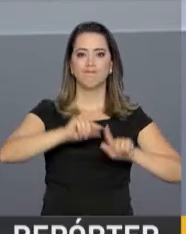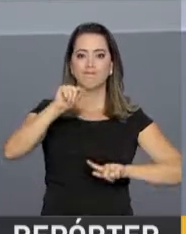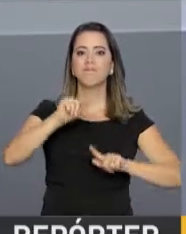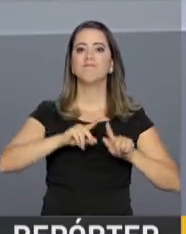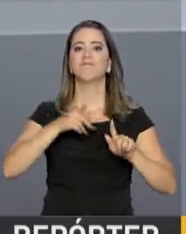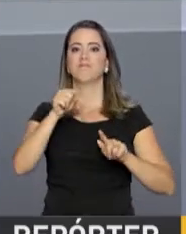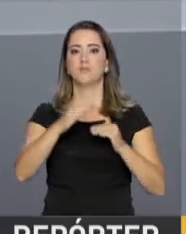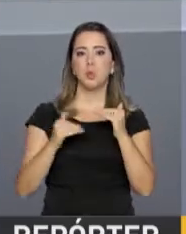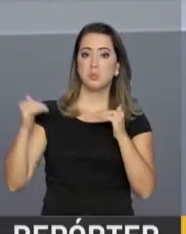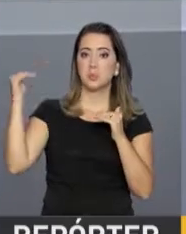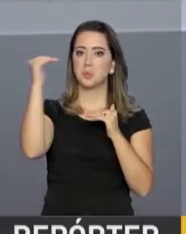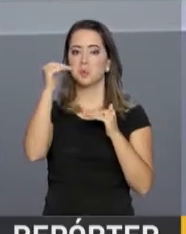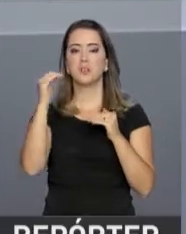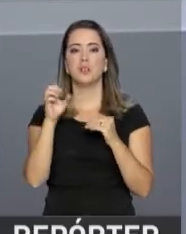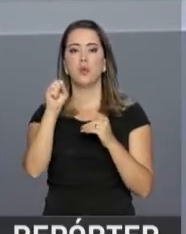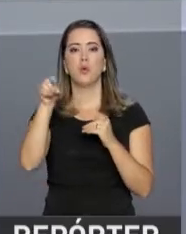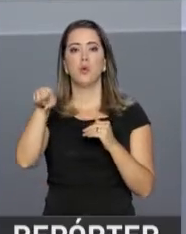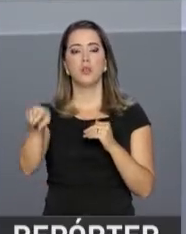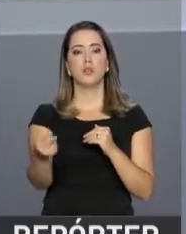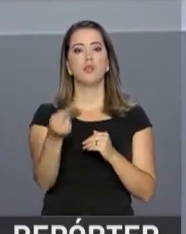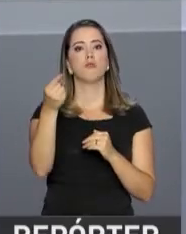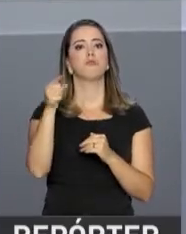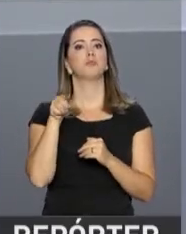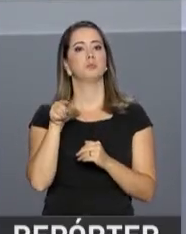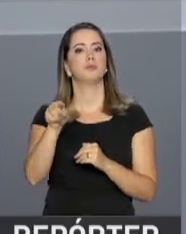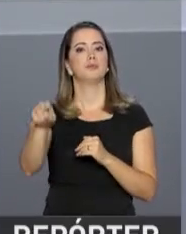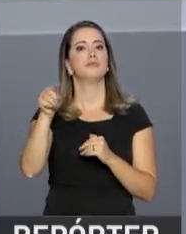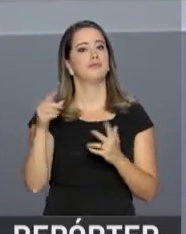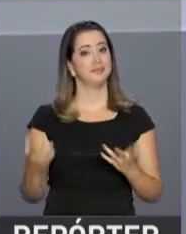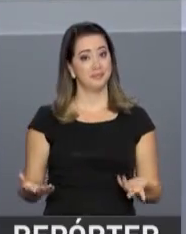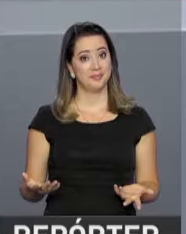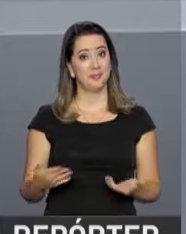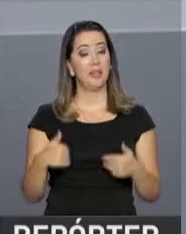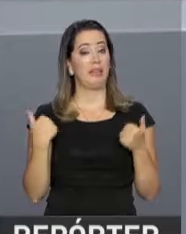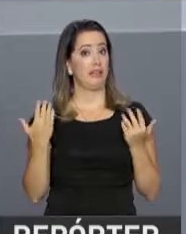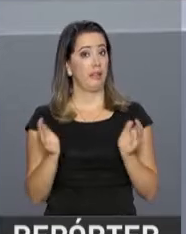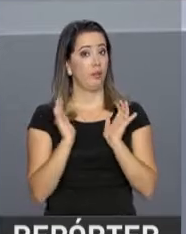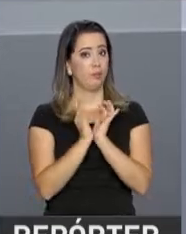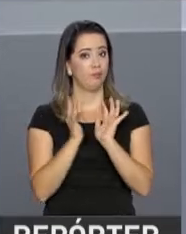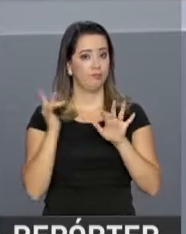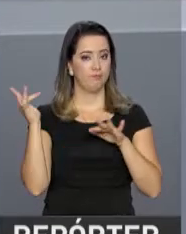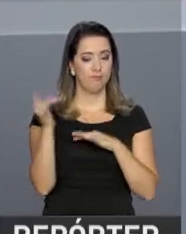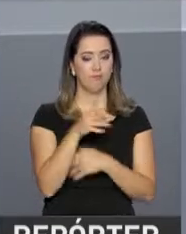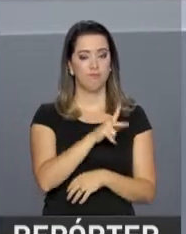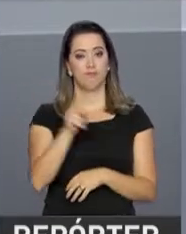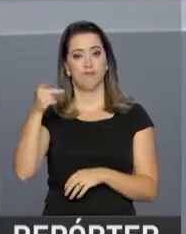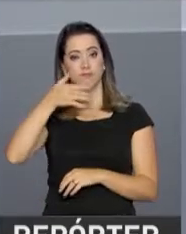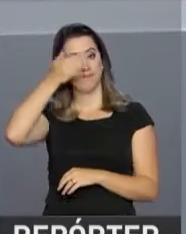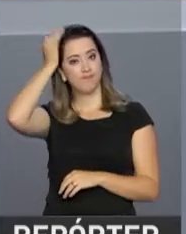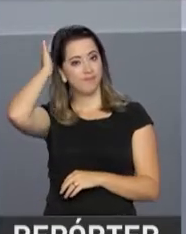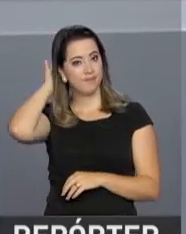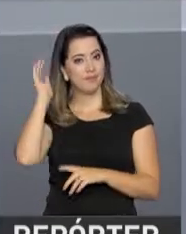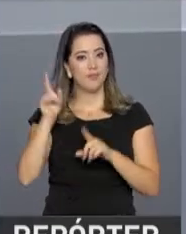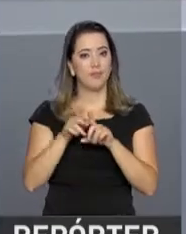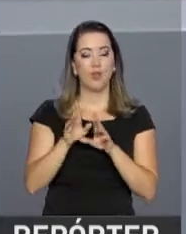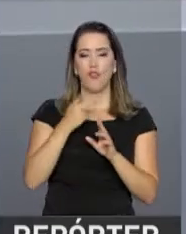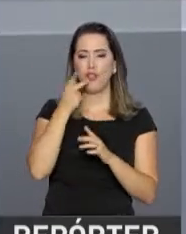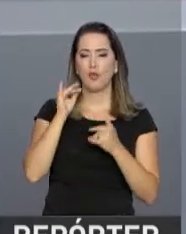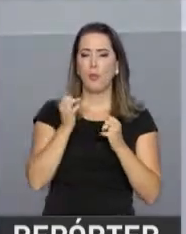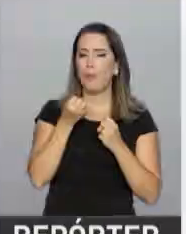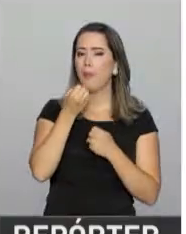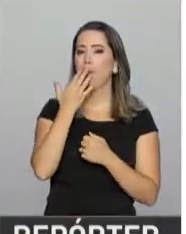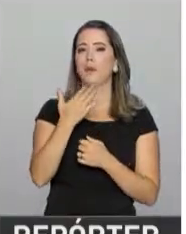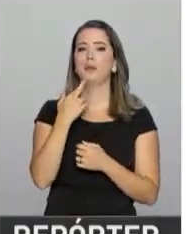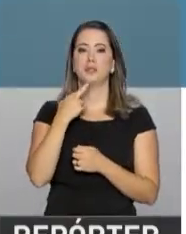a ultrapassar o patamar dos 80 mil pontos e nas redes sociais o presidente michel temer comemorou o resultado e disse